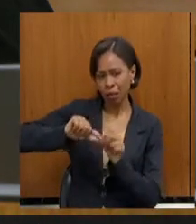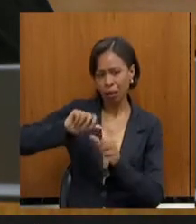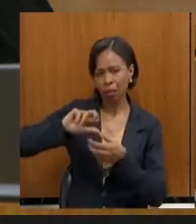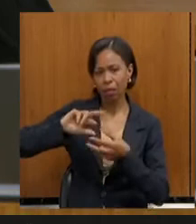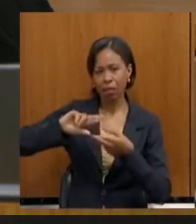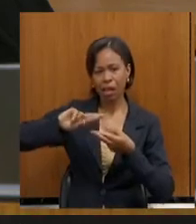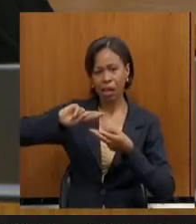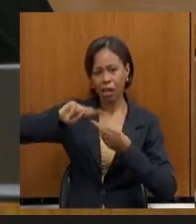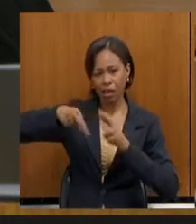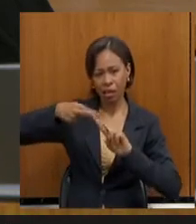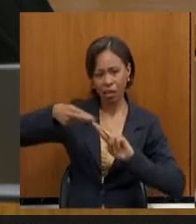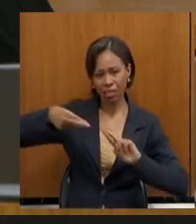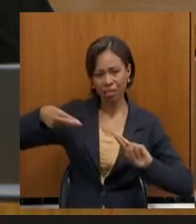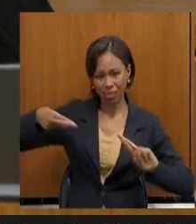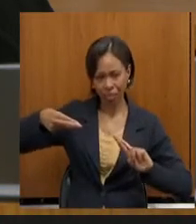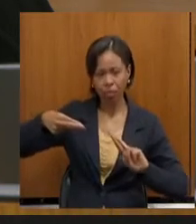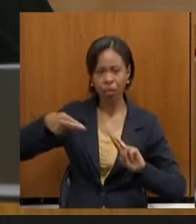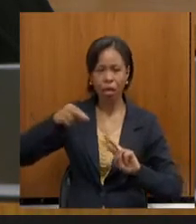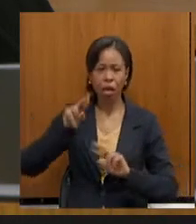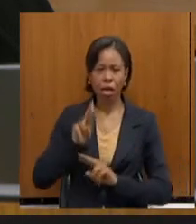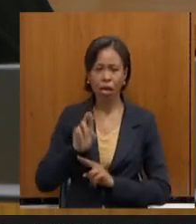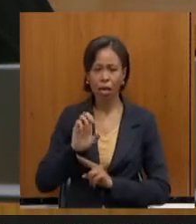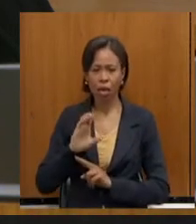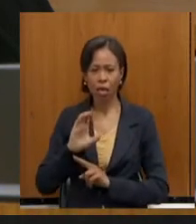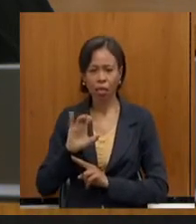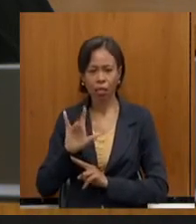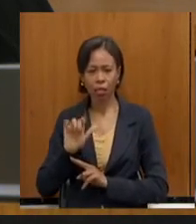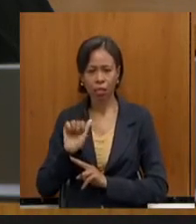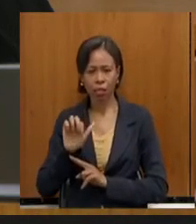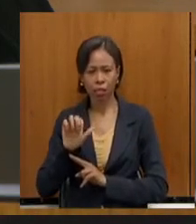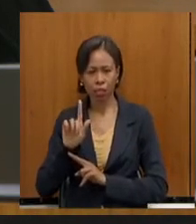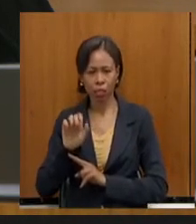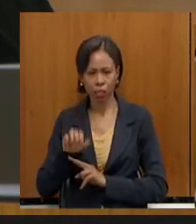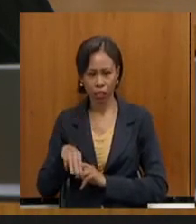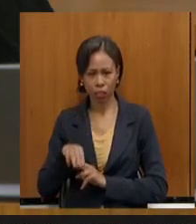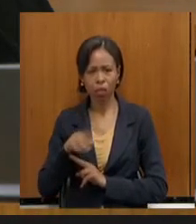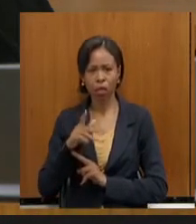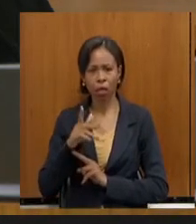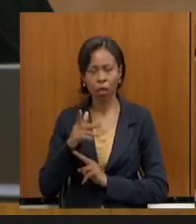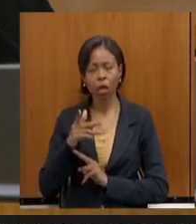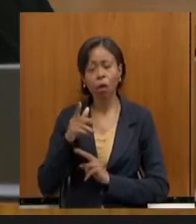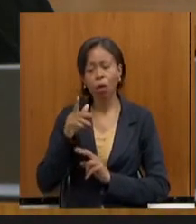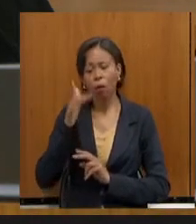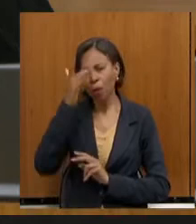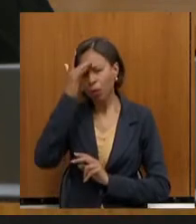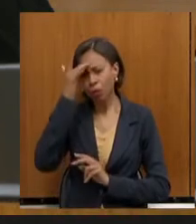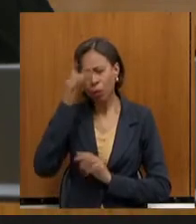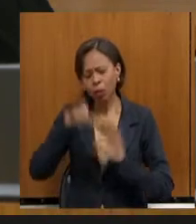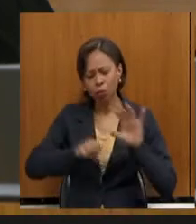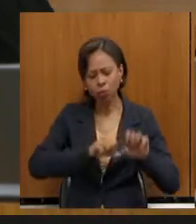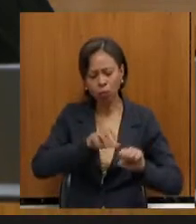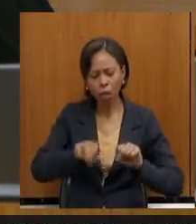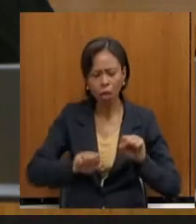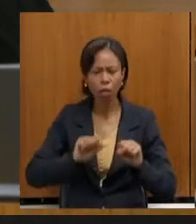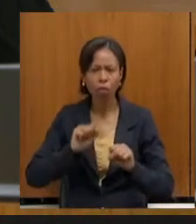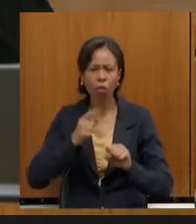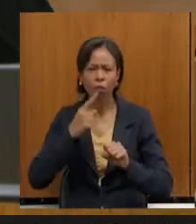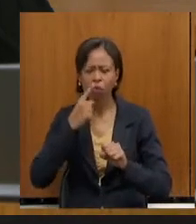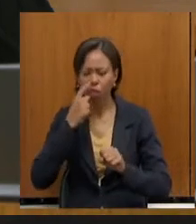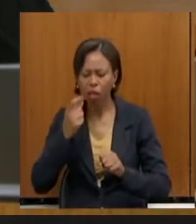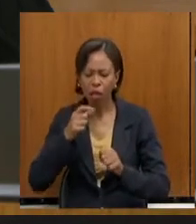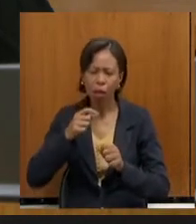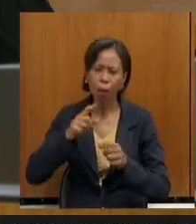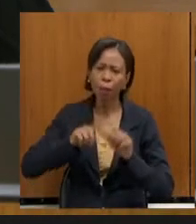catadores que prestam importante ter visto a nossa sociedade Que recolhem materiais recicláveis e